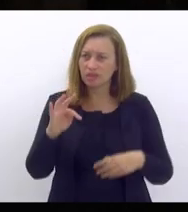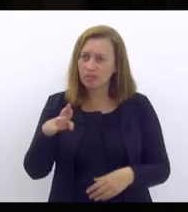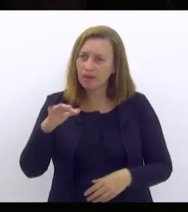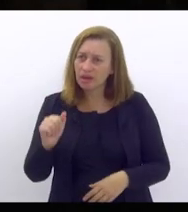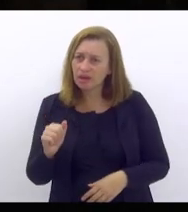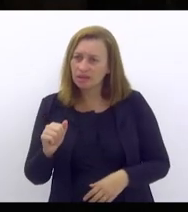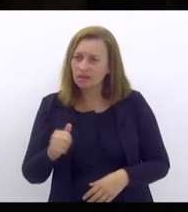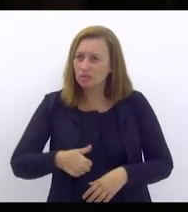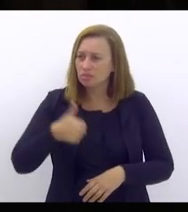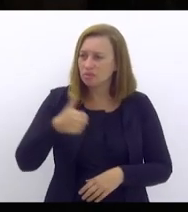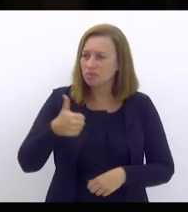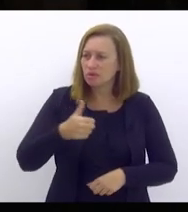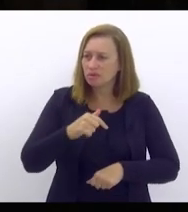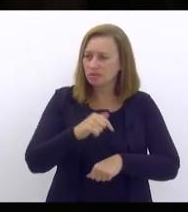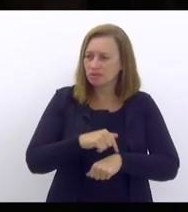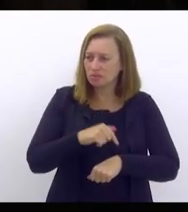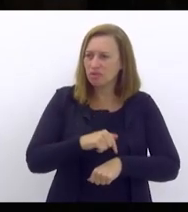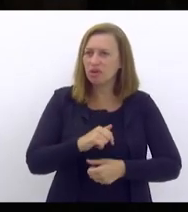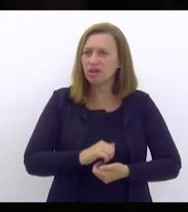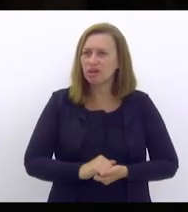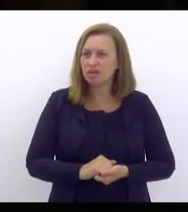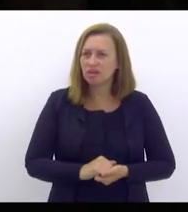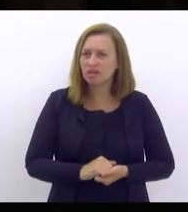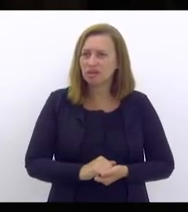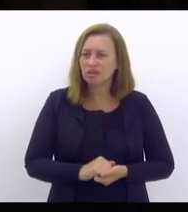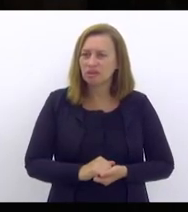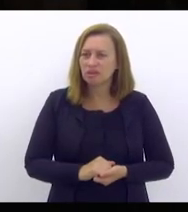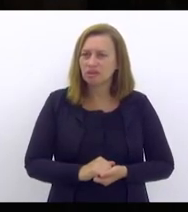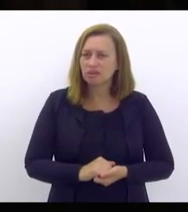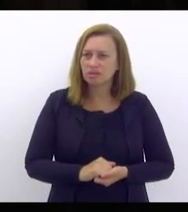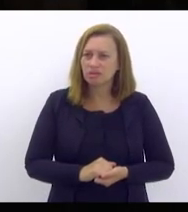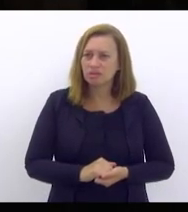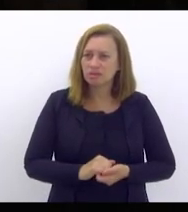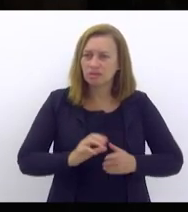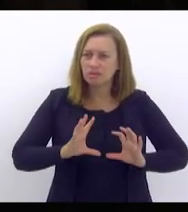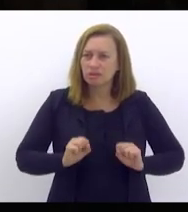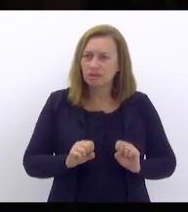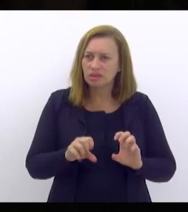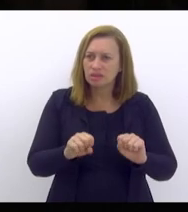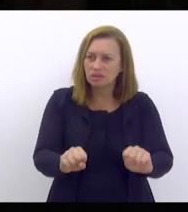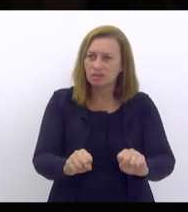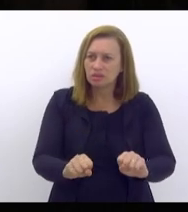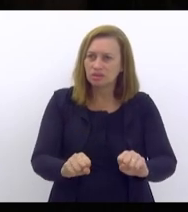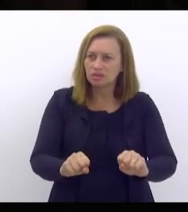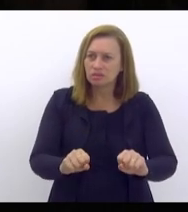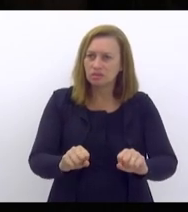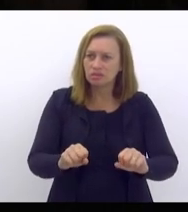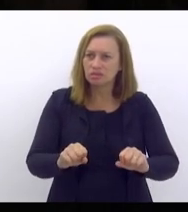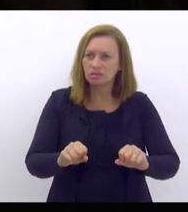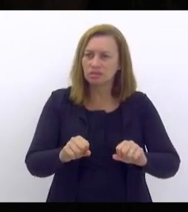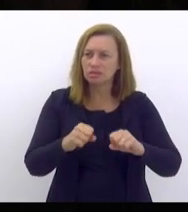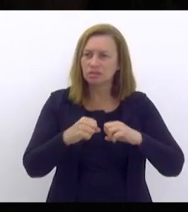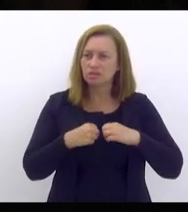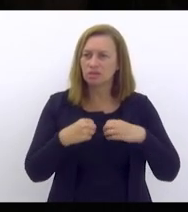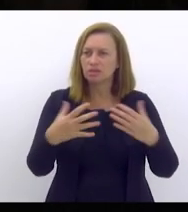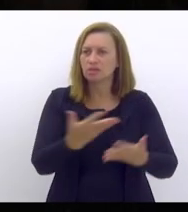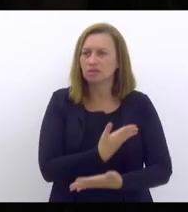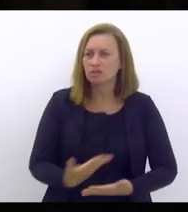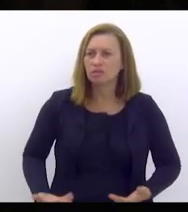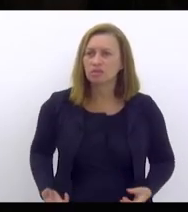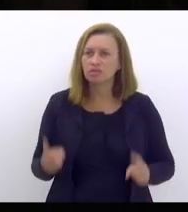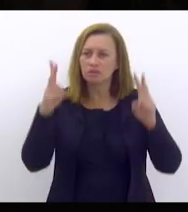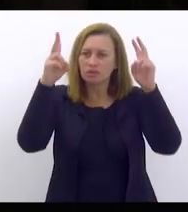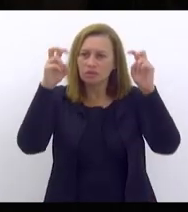primeira demanda apresentada pelo coletivo de catadoras e catadores na audiência pública que realizamos sobre o